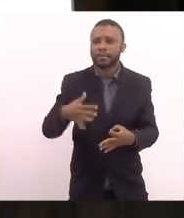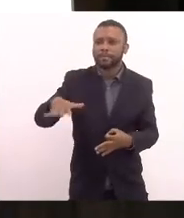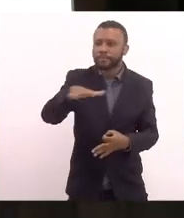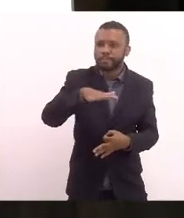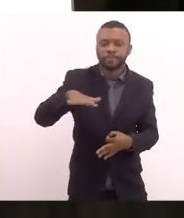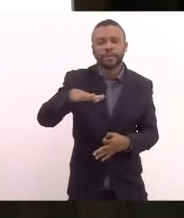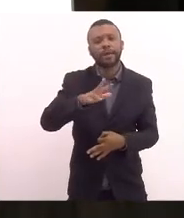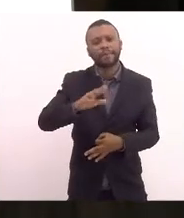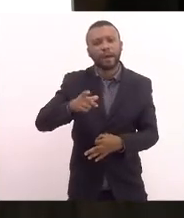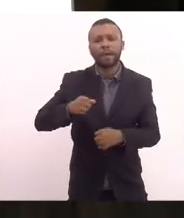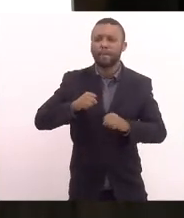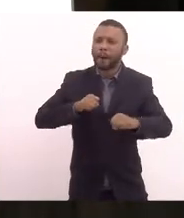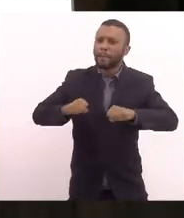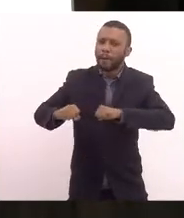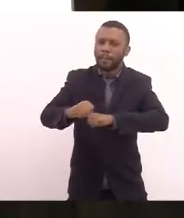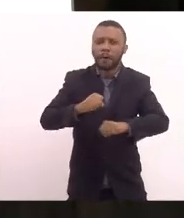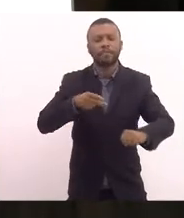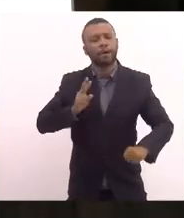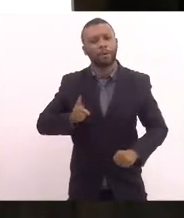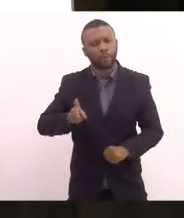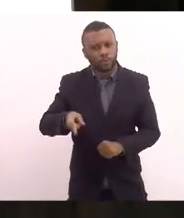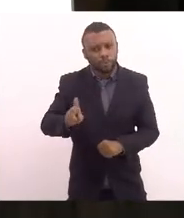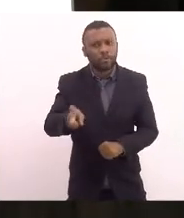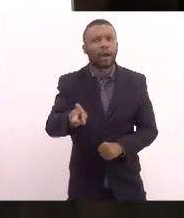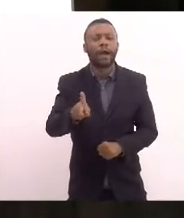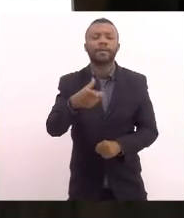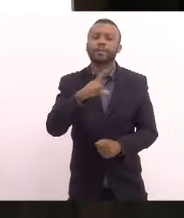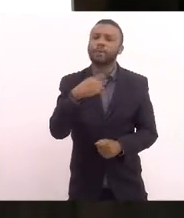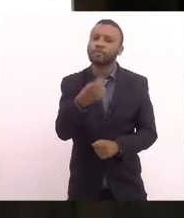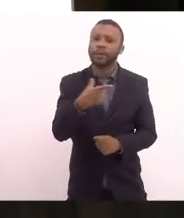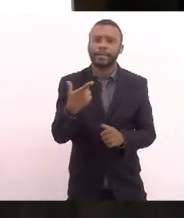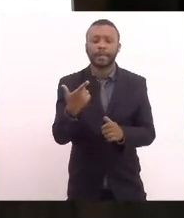vai continuar, e essa nossa